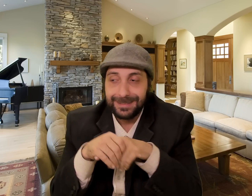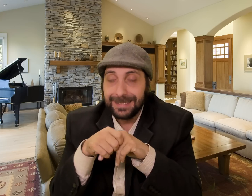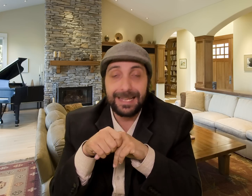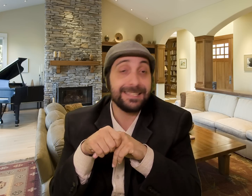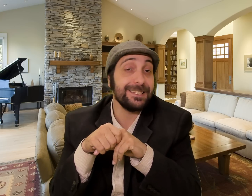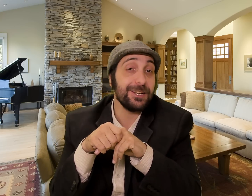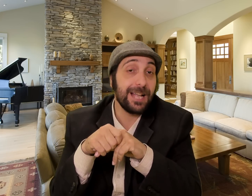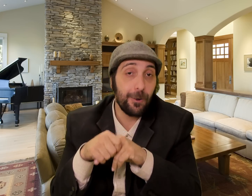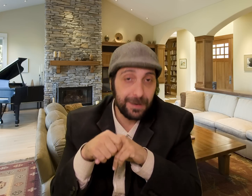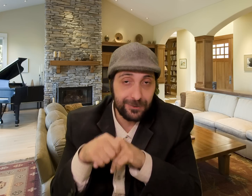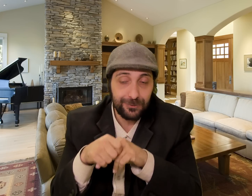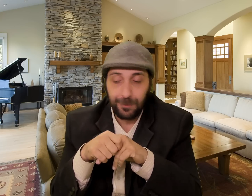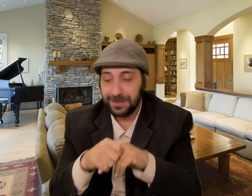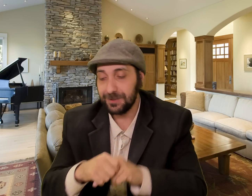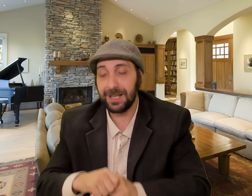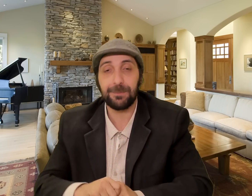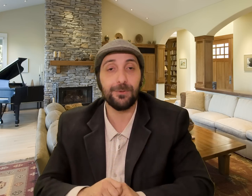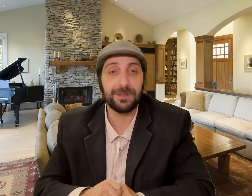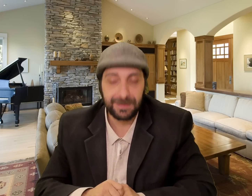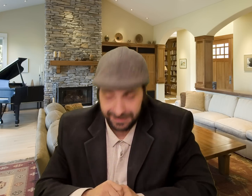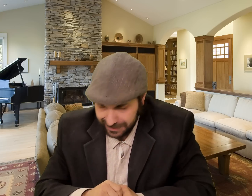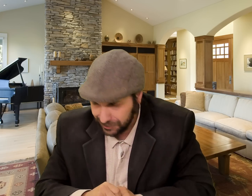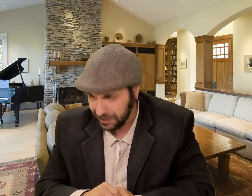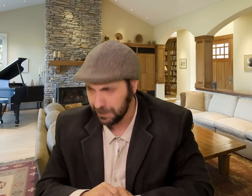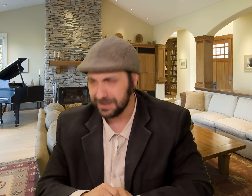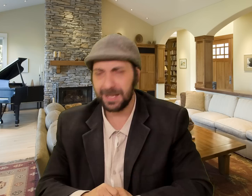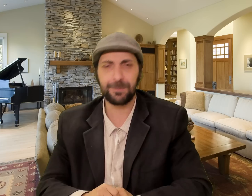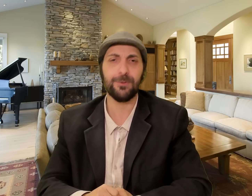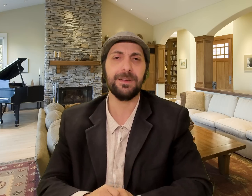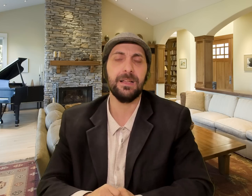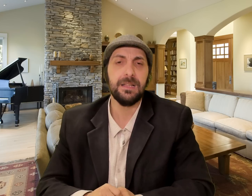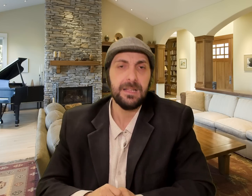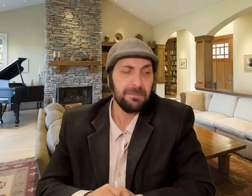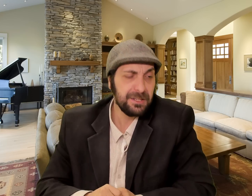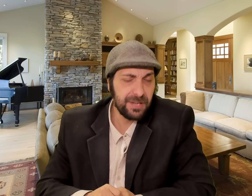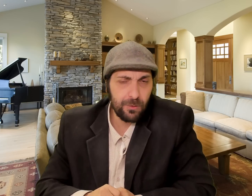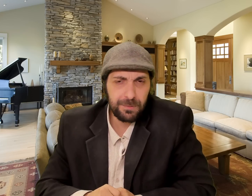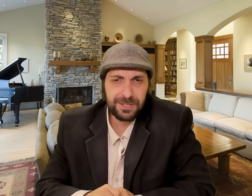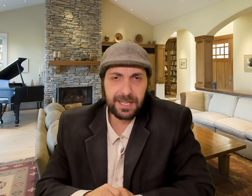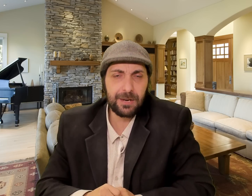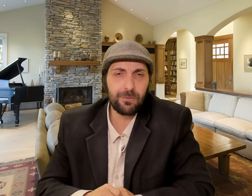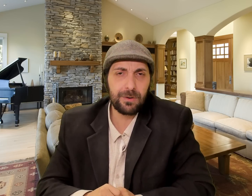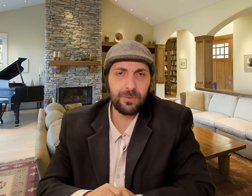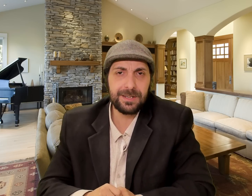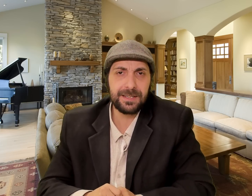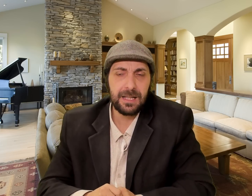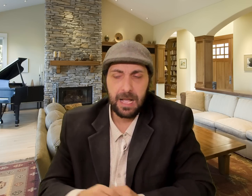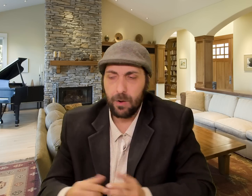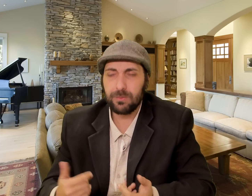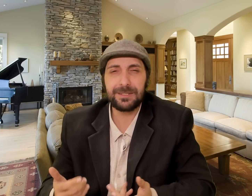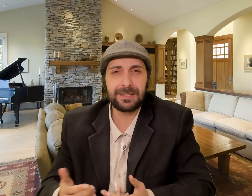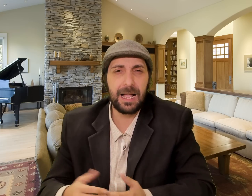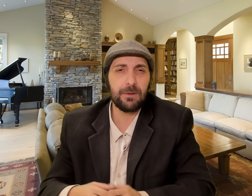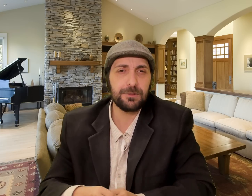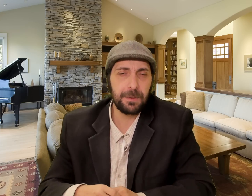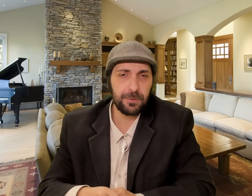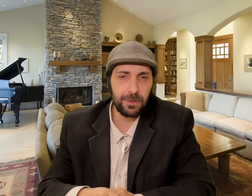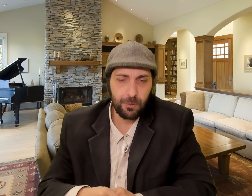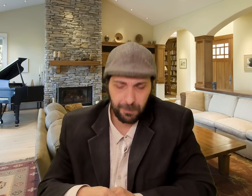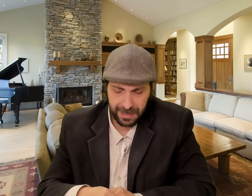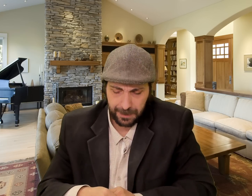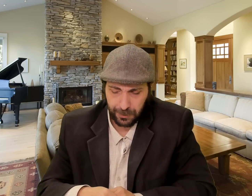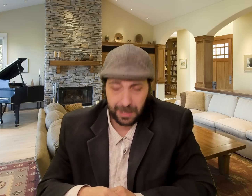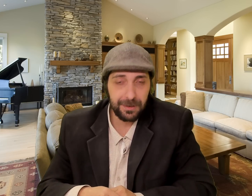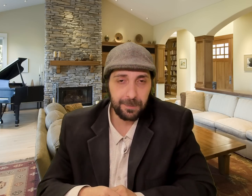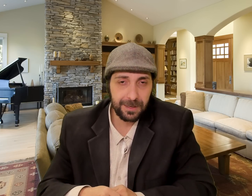tentar se chegar junto ao Presidente da República da República algum mistério alguma coisa alguns cargos para